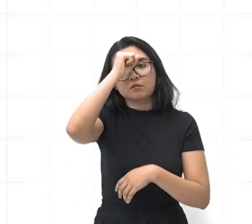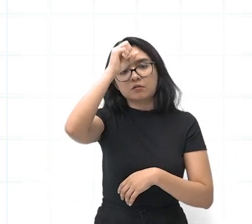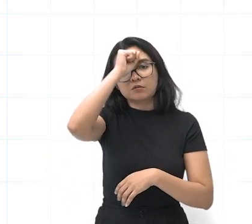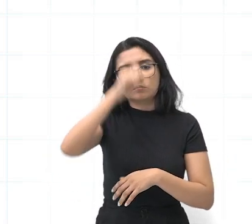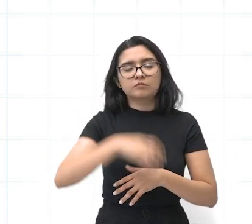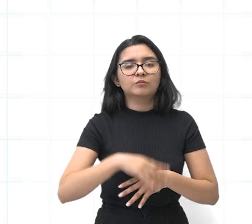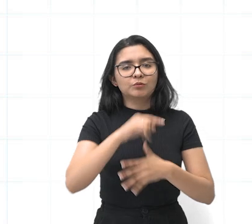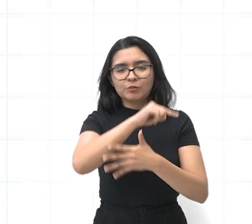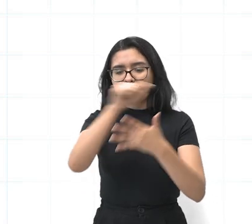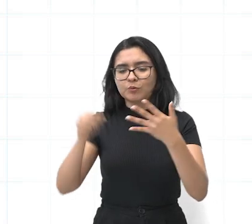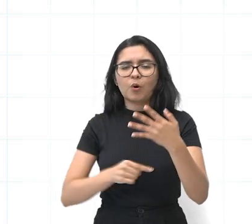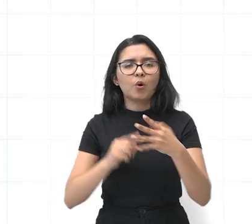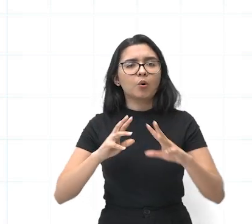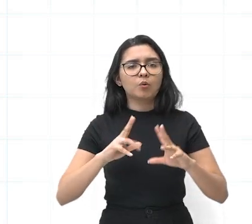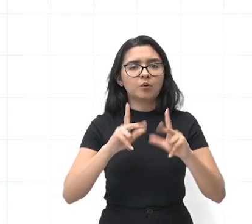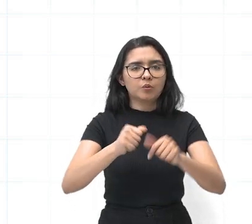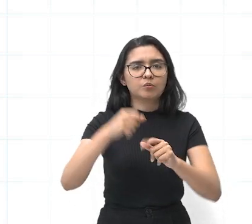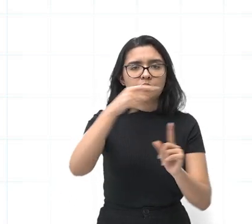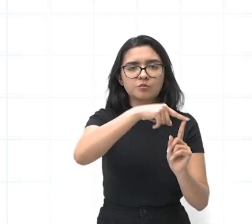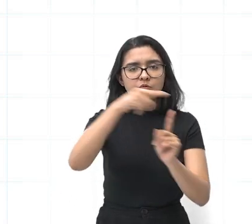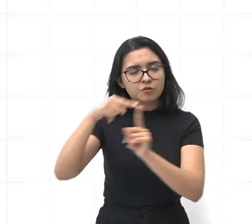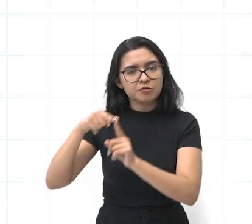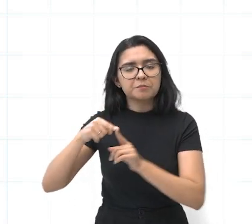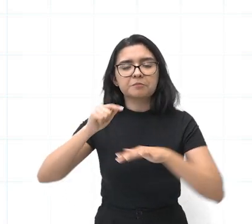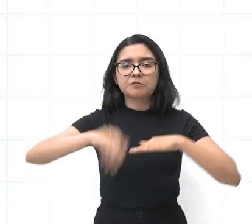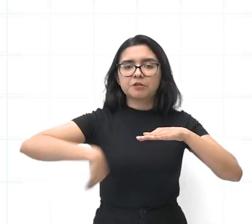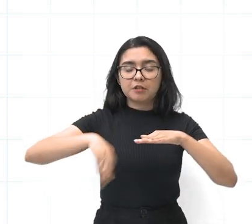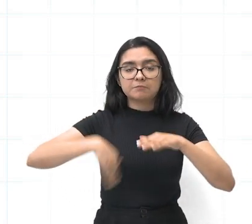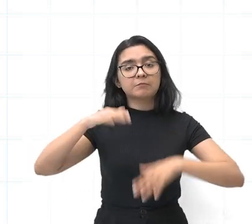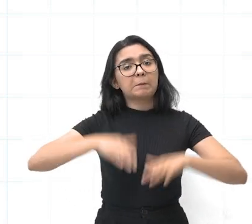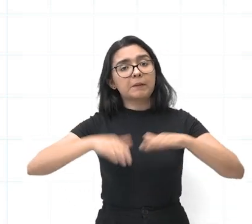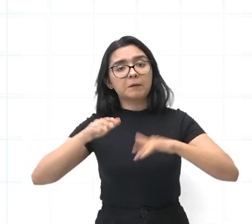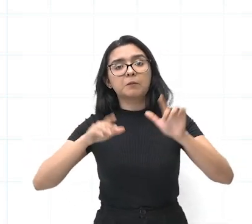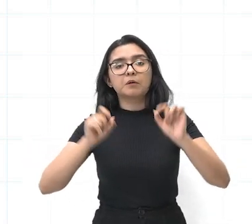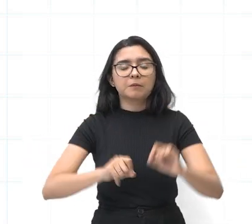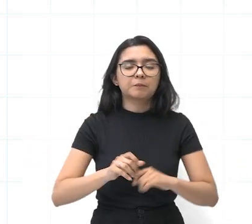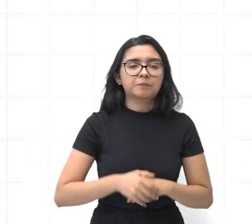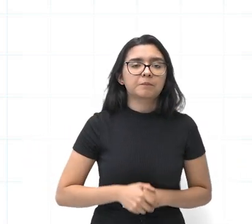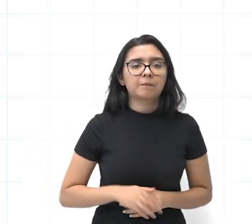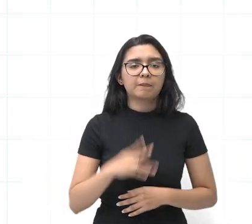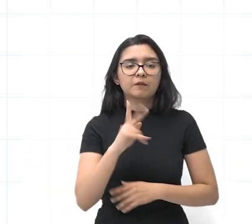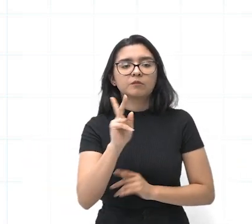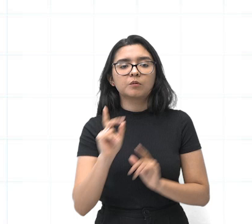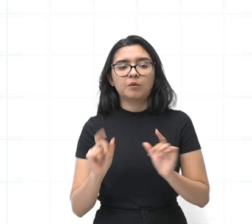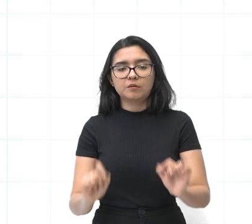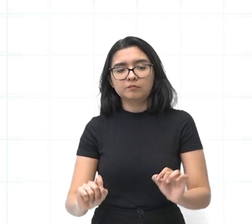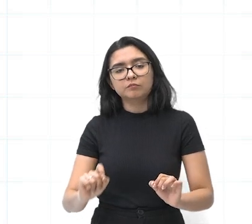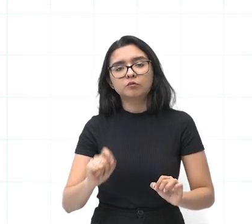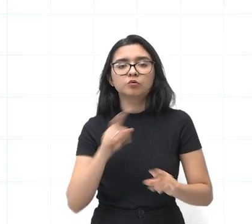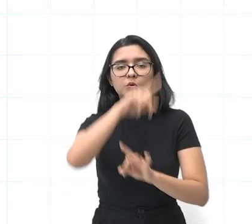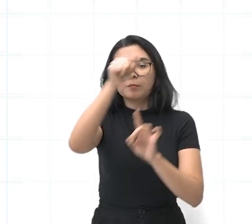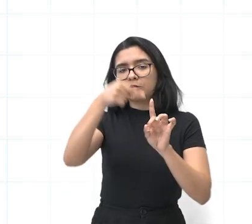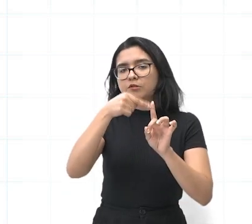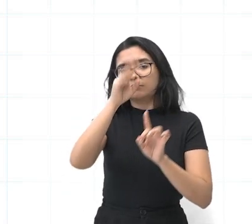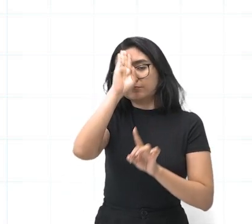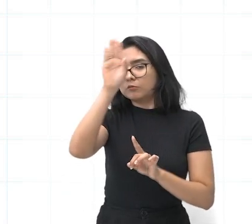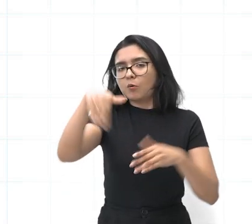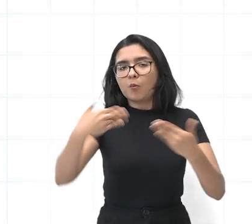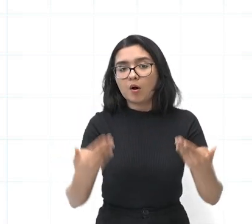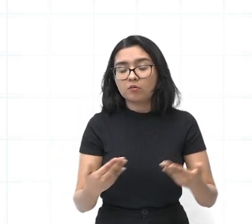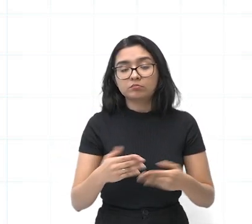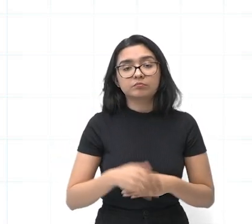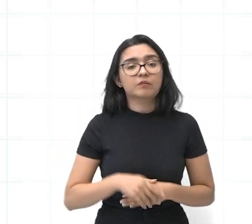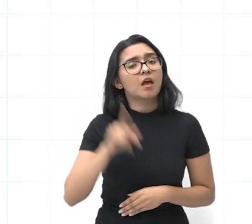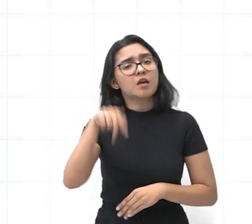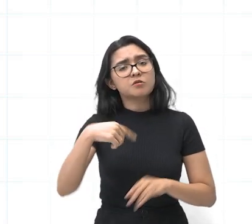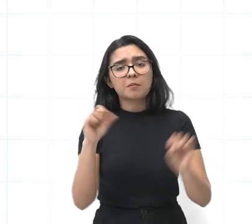o nado crawl, o nado costa, o peito, borboleta, dependendo aí do seu objetivo. Ou é